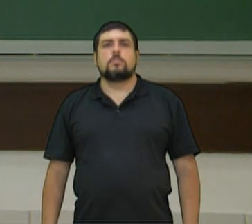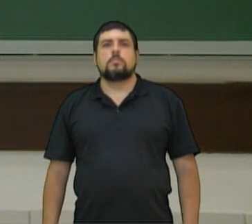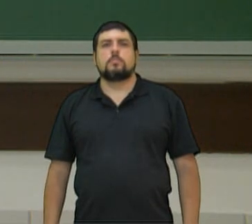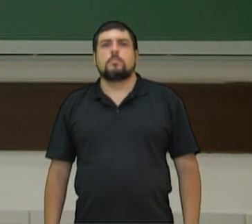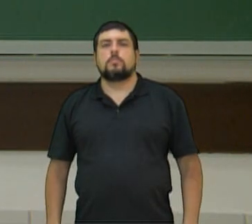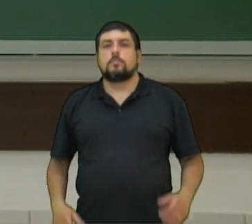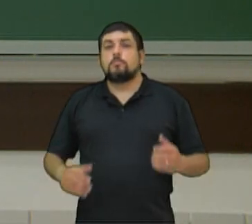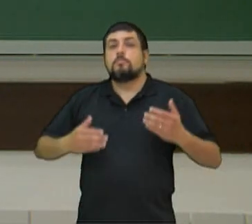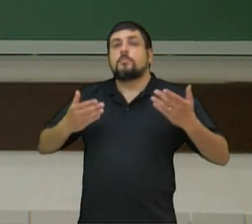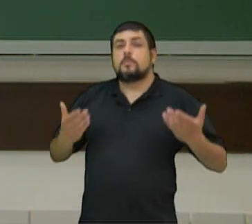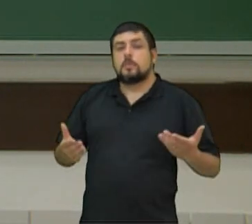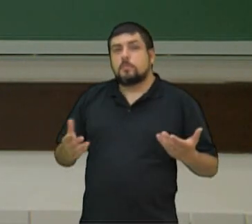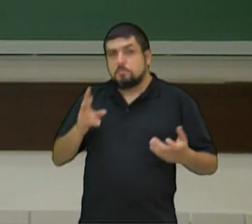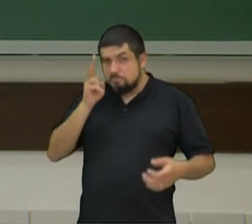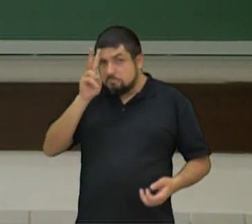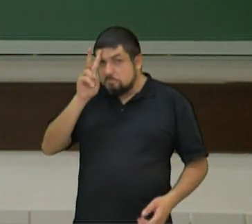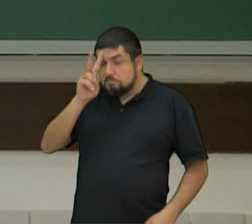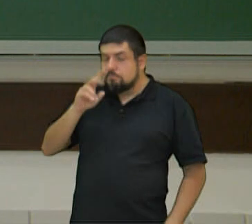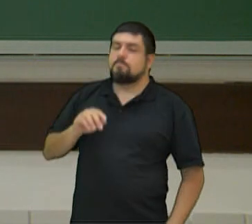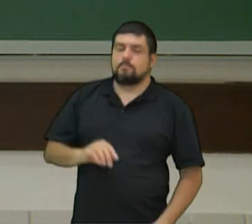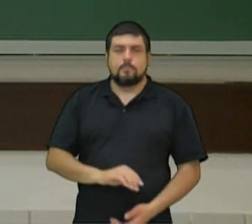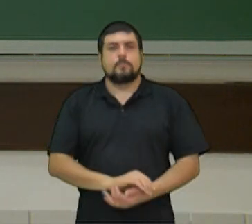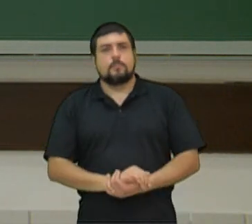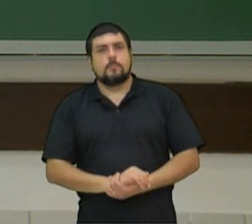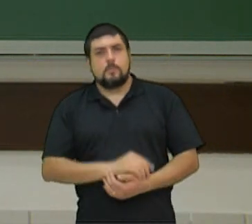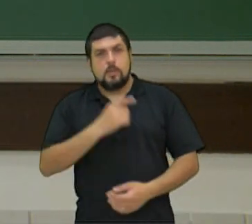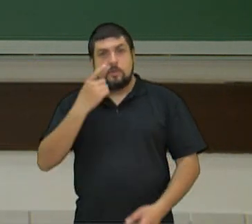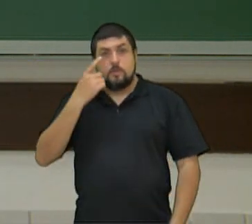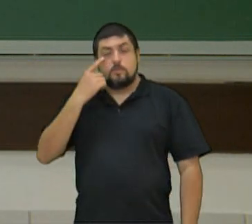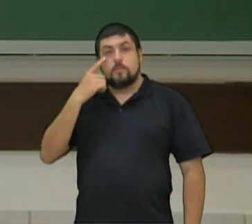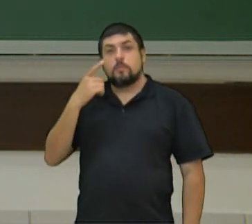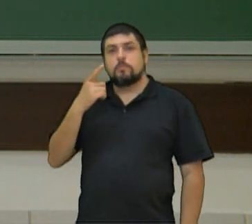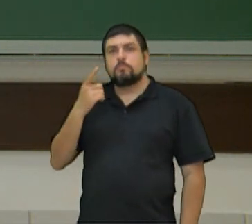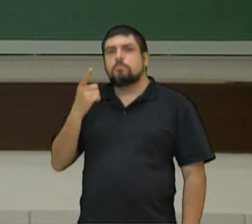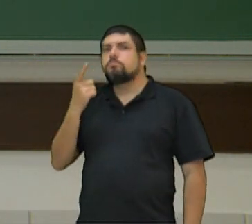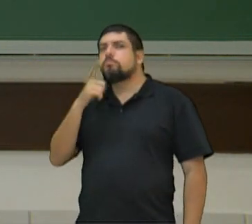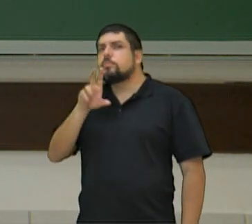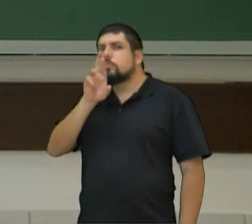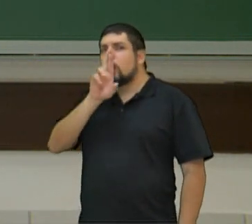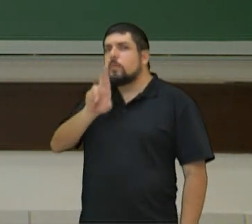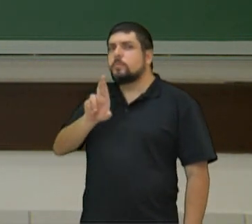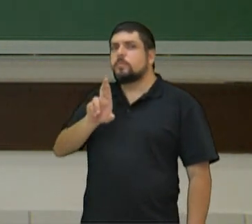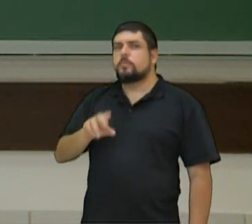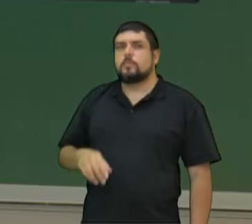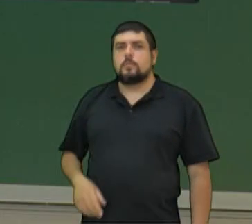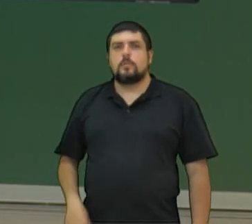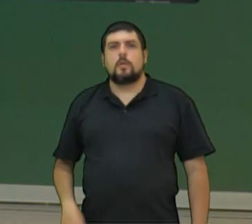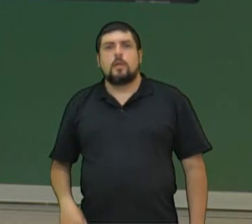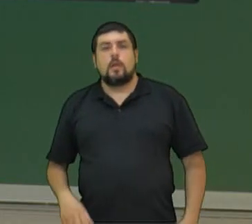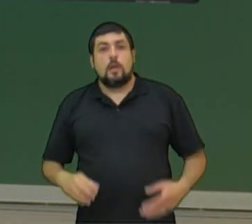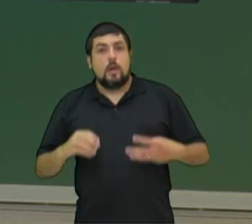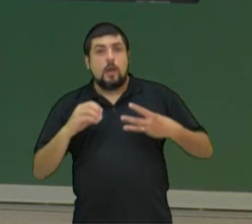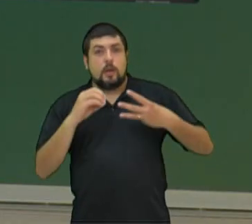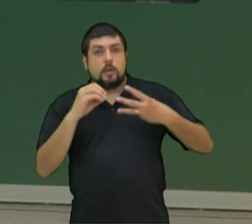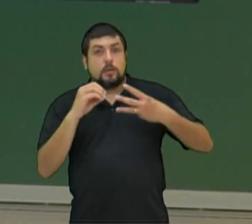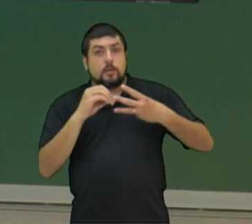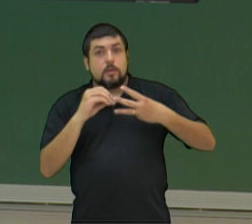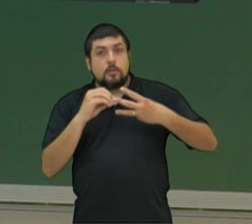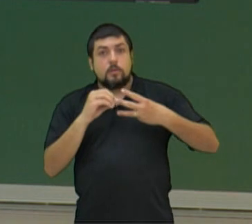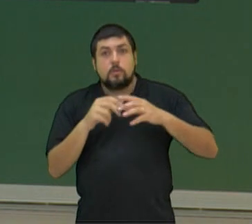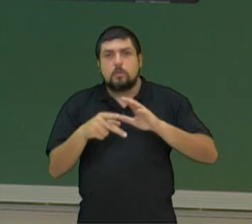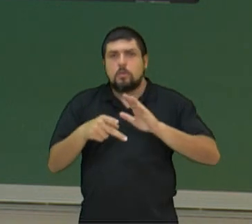E então, conseguiu lembrar? Vamos ver se você acertou? As células que fazem a defesa